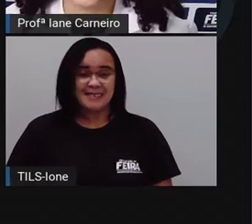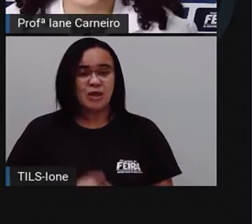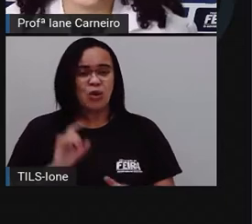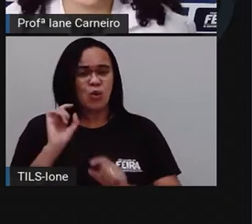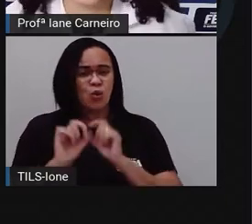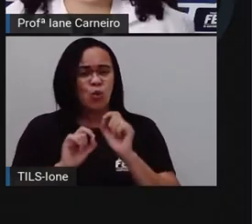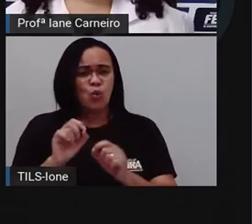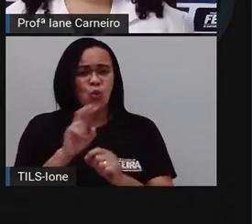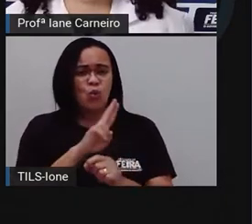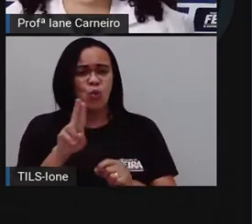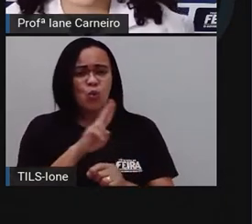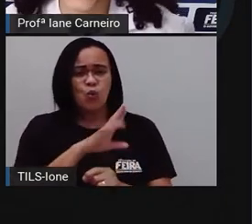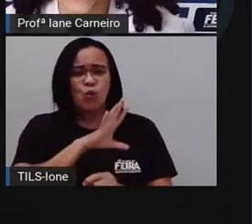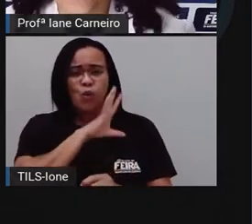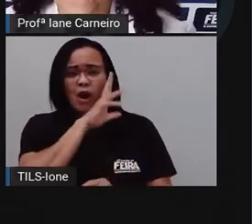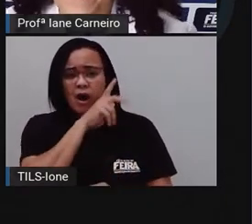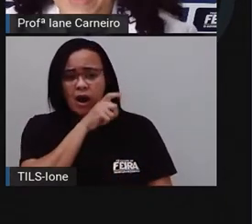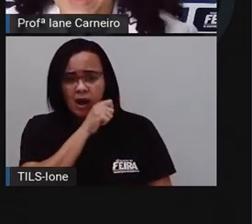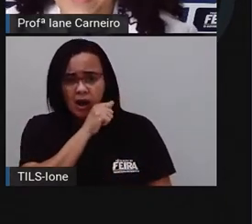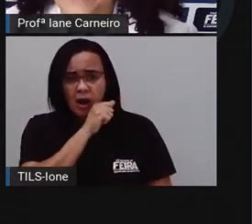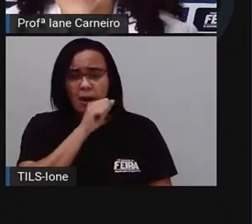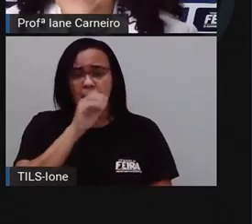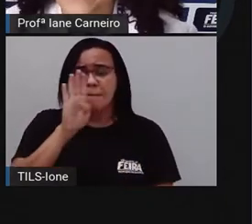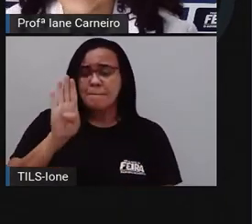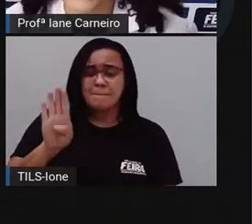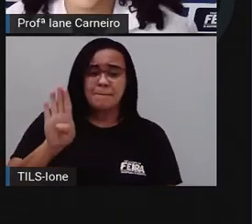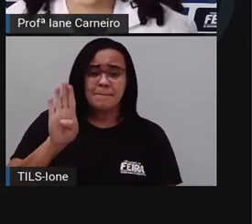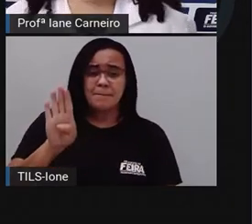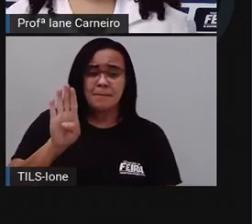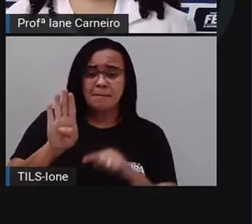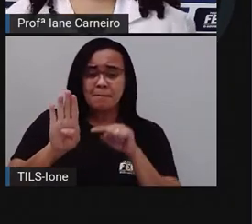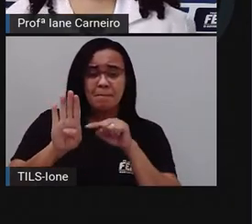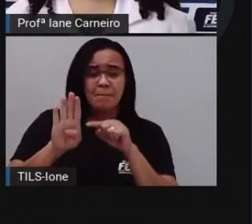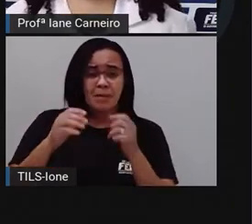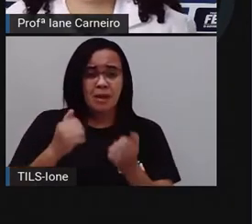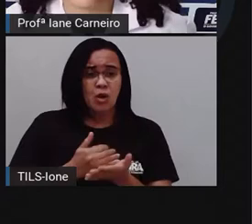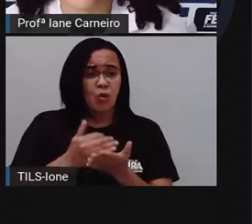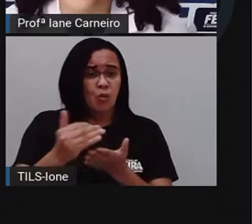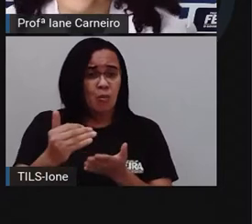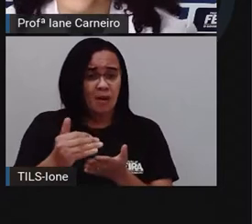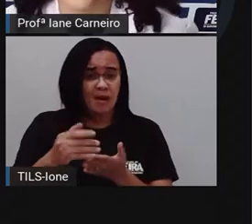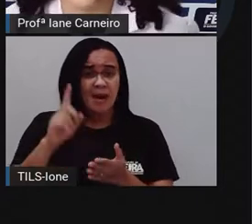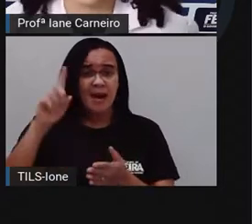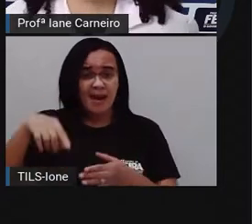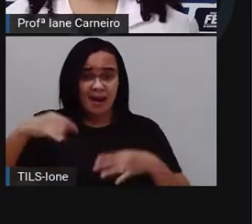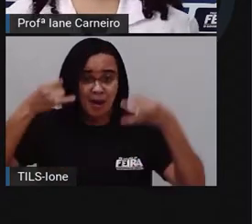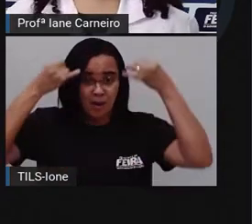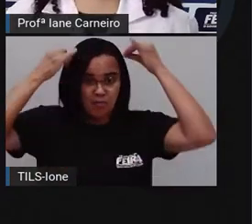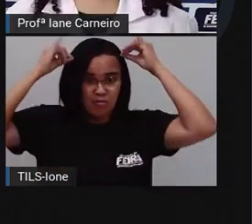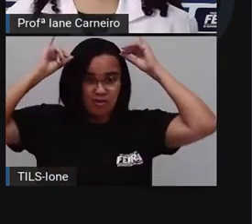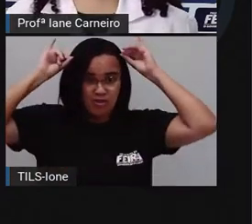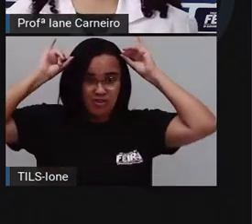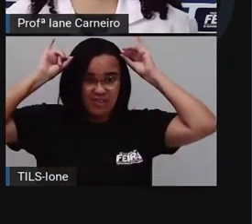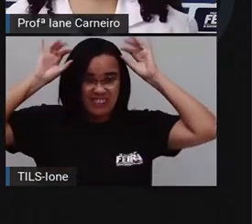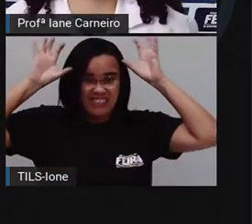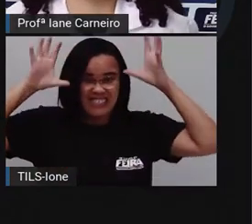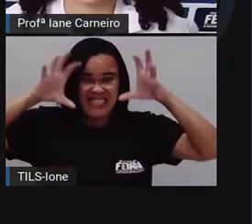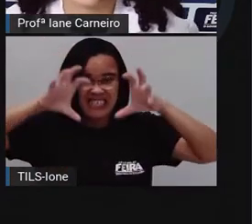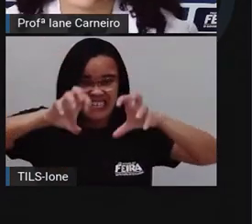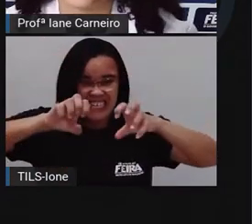Que nome de bicho inicia com B? Um boi bravo, um bando